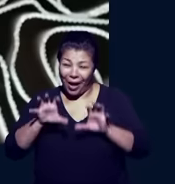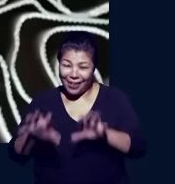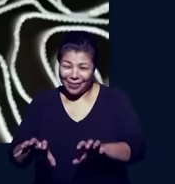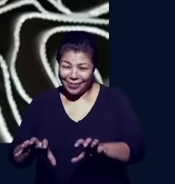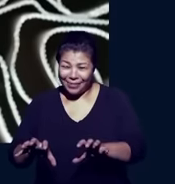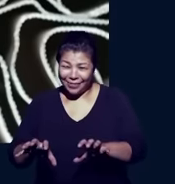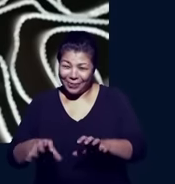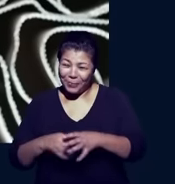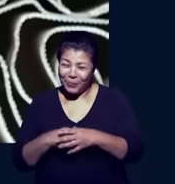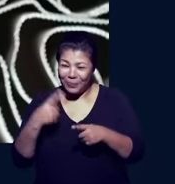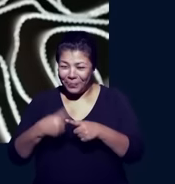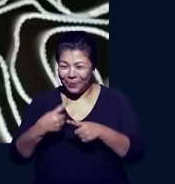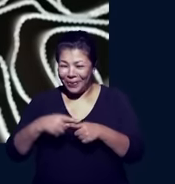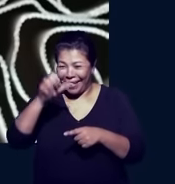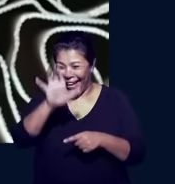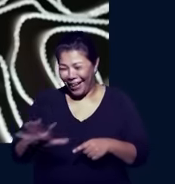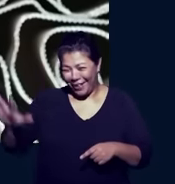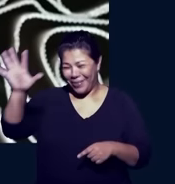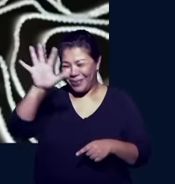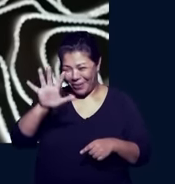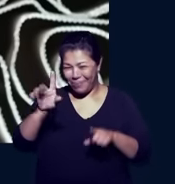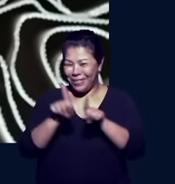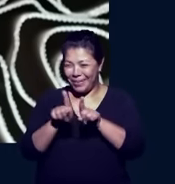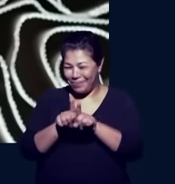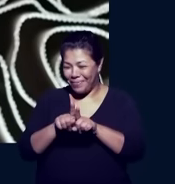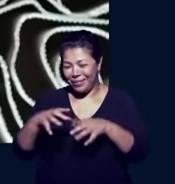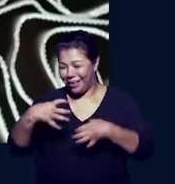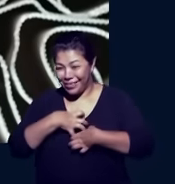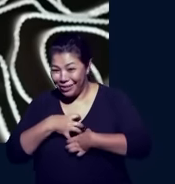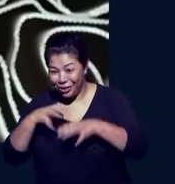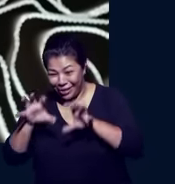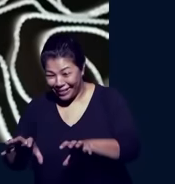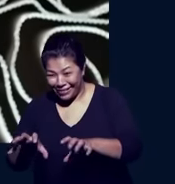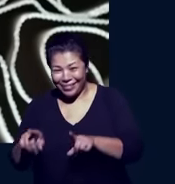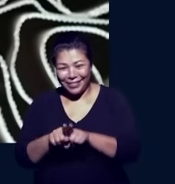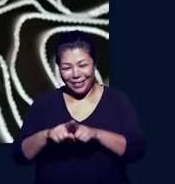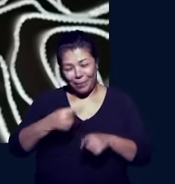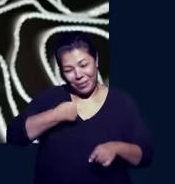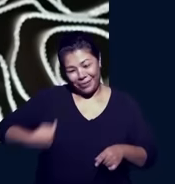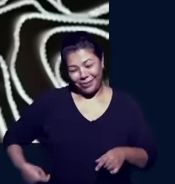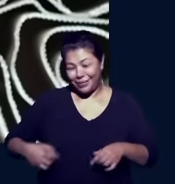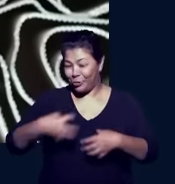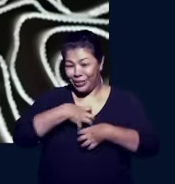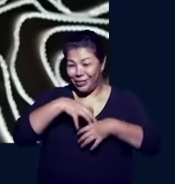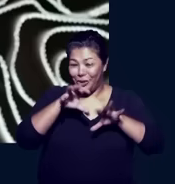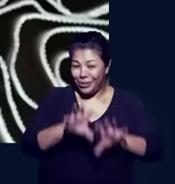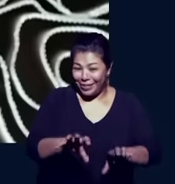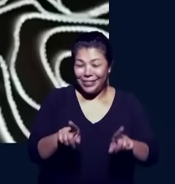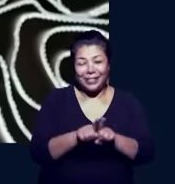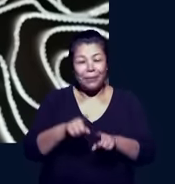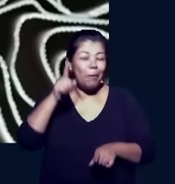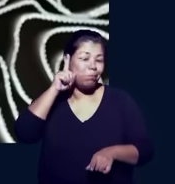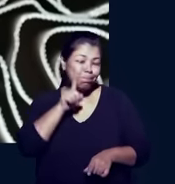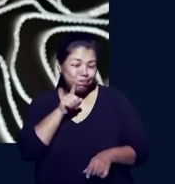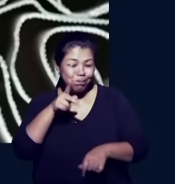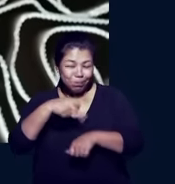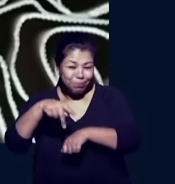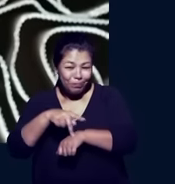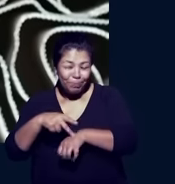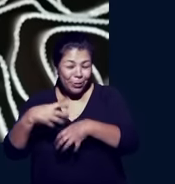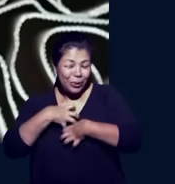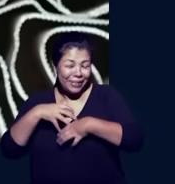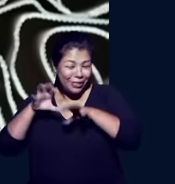Europa o cara não tá sentindo assim na China ele não tá sentindo assim nos Estados Unidos ele não tá sentindo assim nós aqui